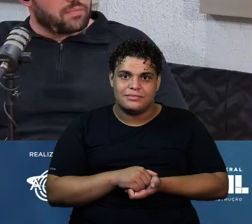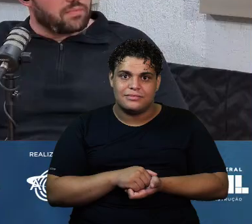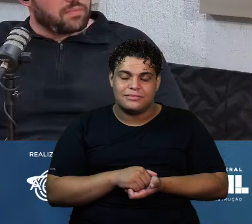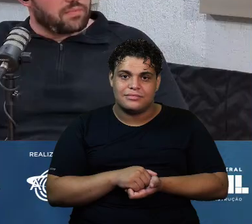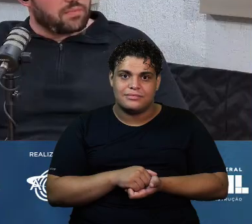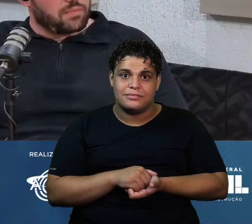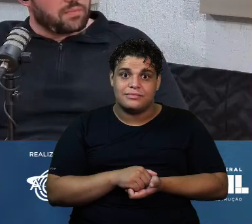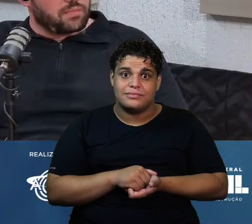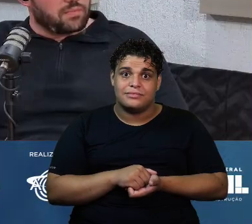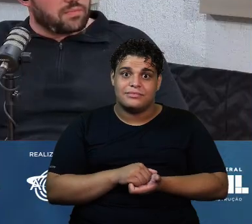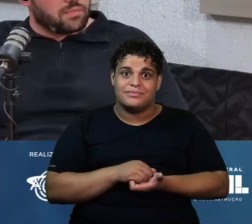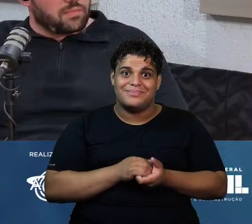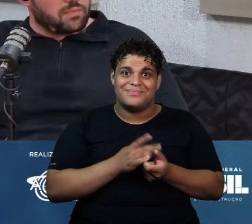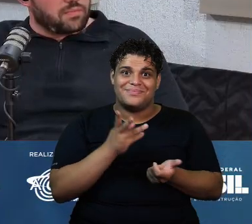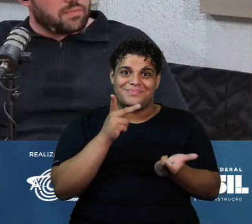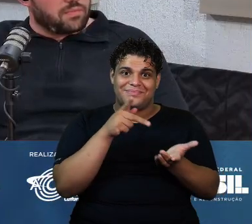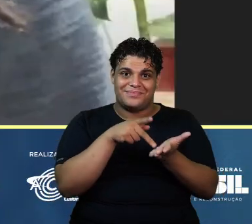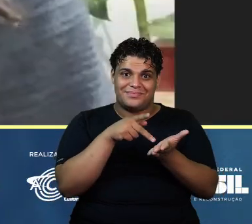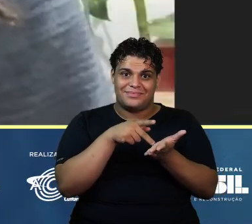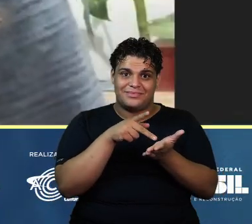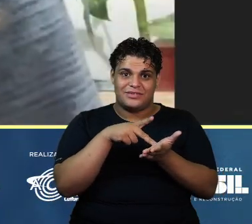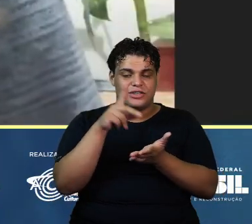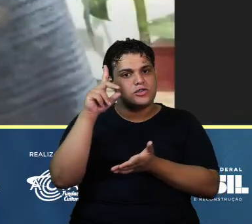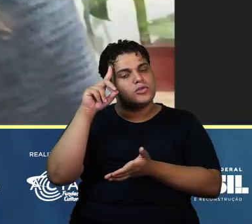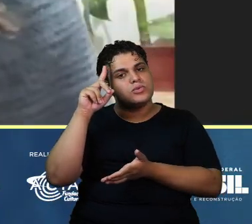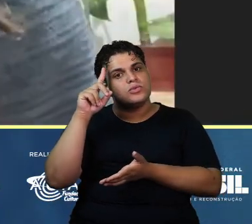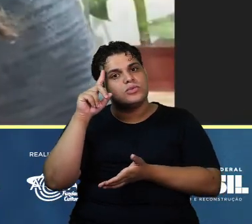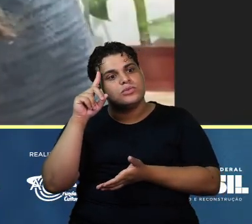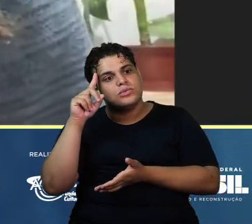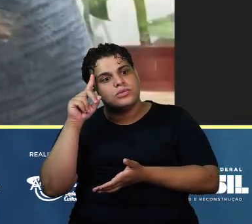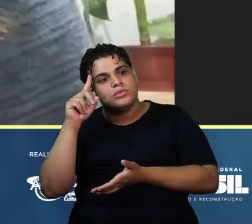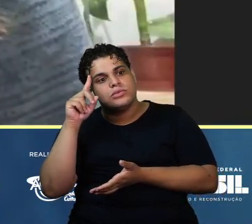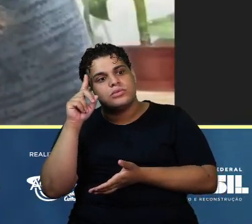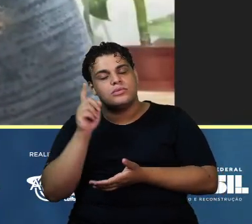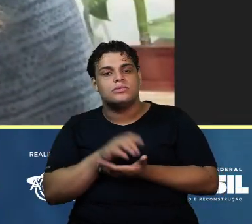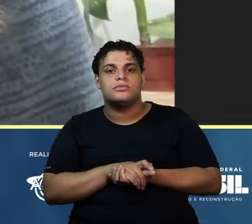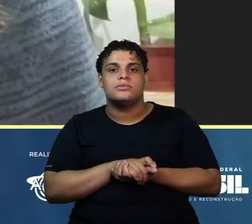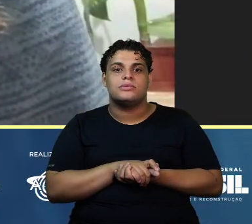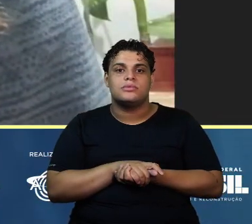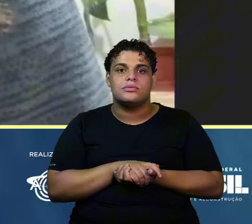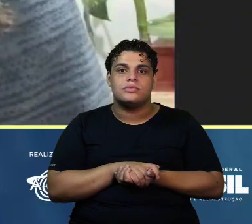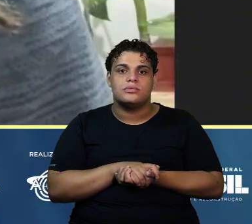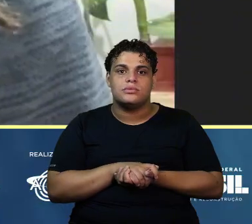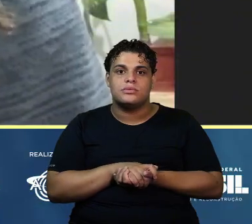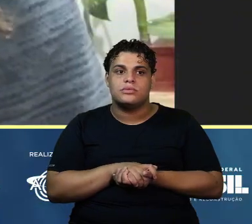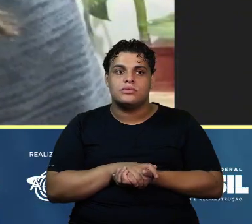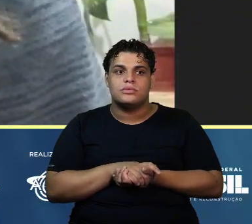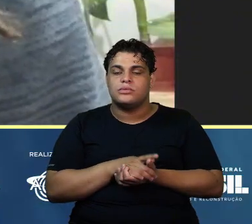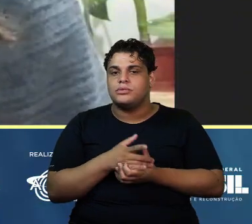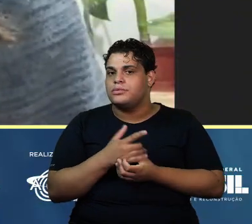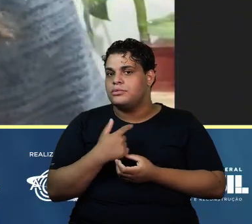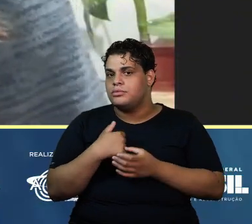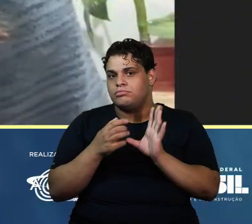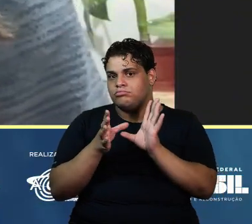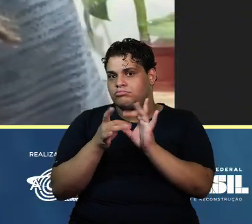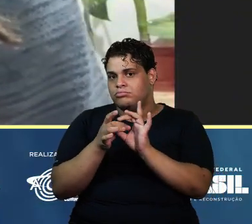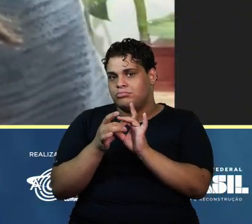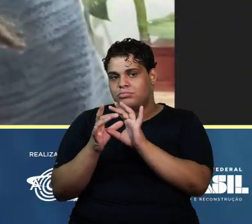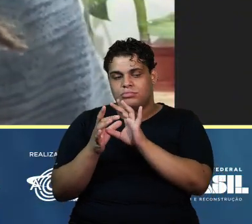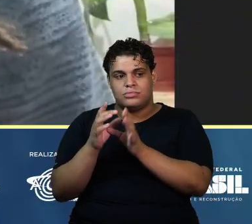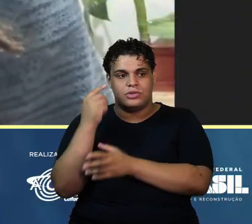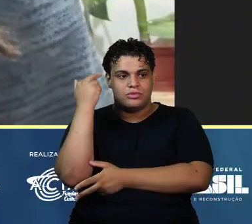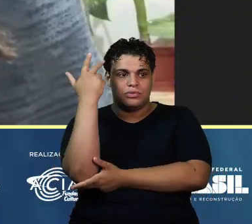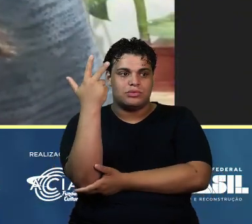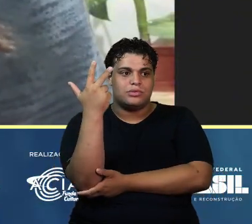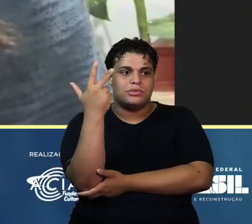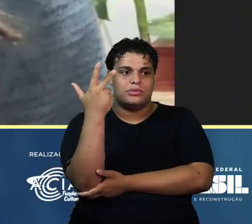Bom, na verdade, todo dia eu estou conectado com a natureza, porque eu moro num lugar de muita